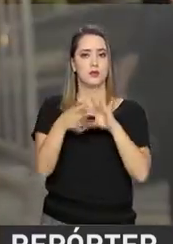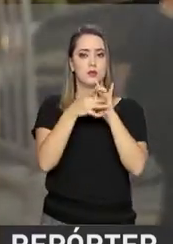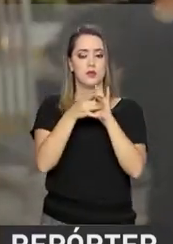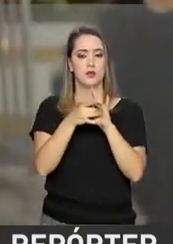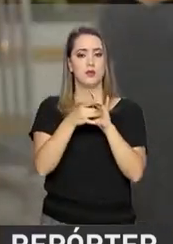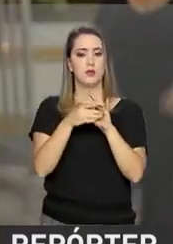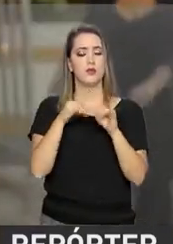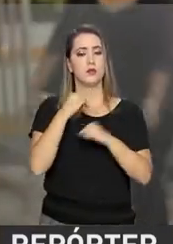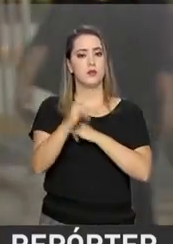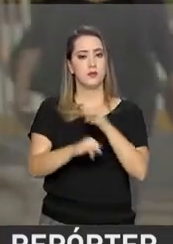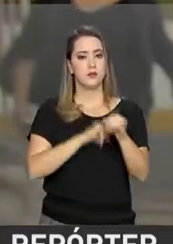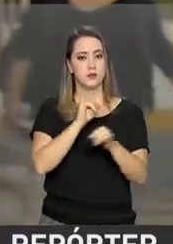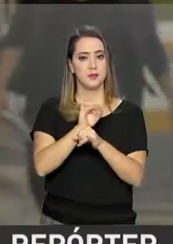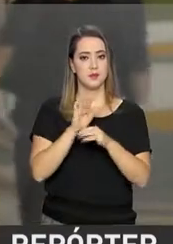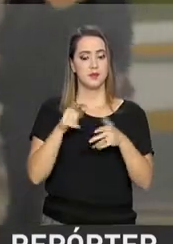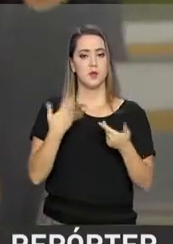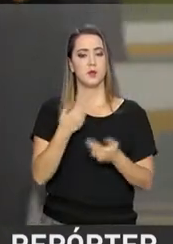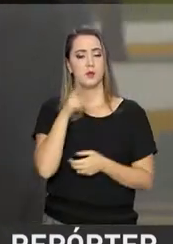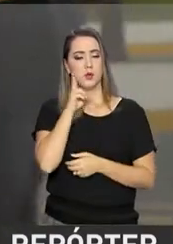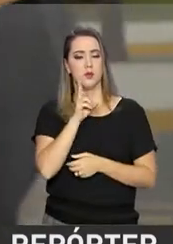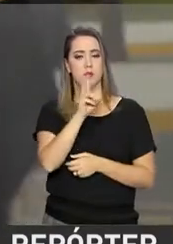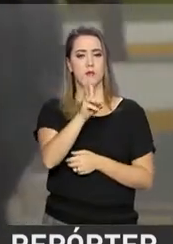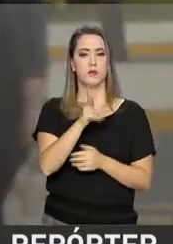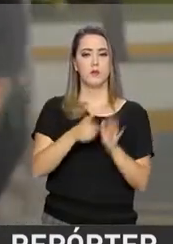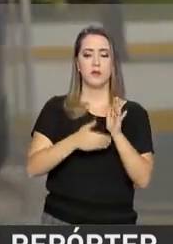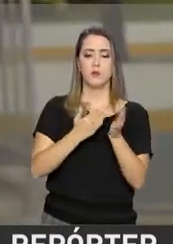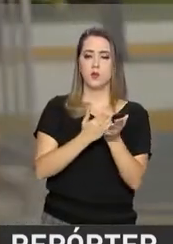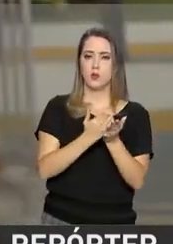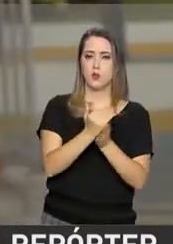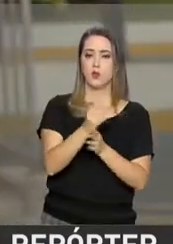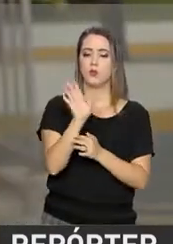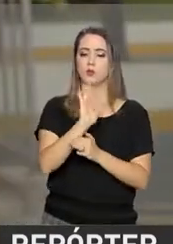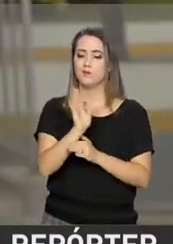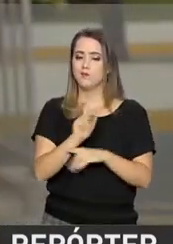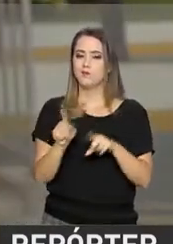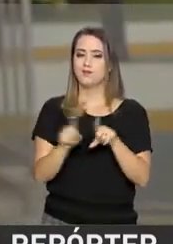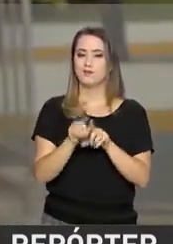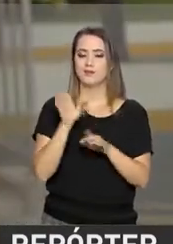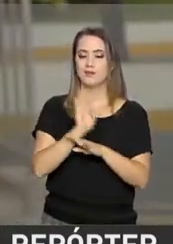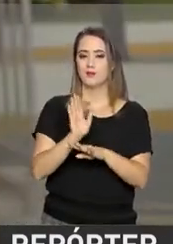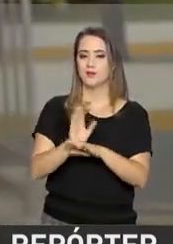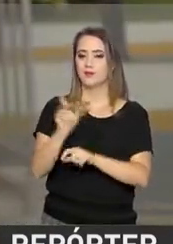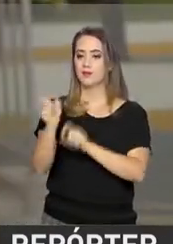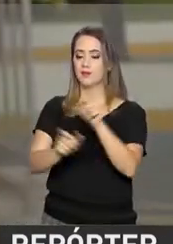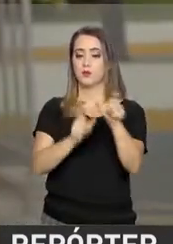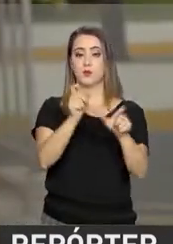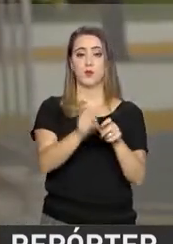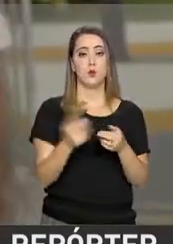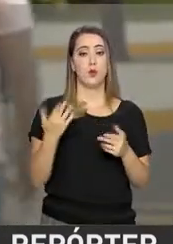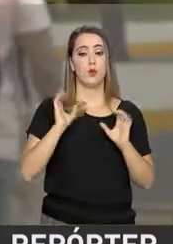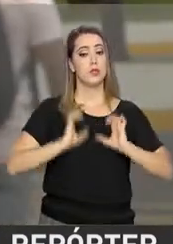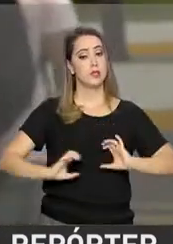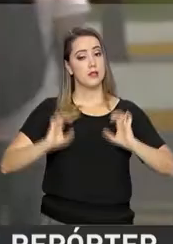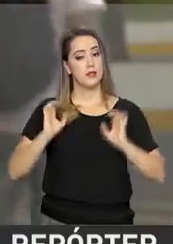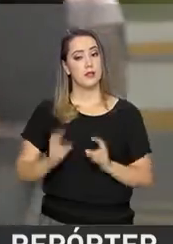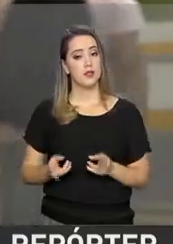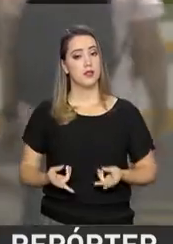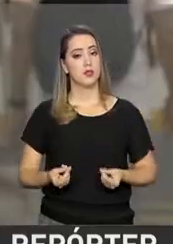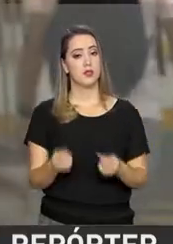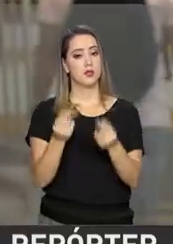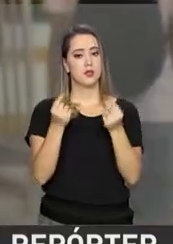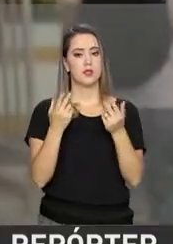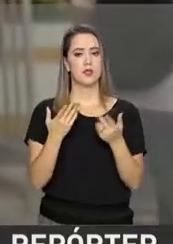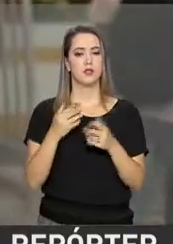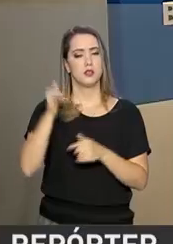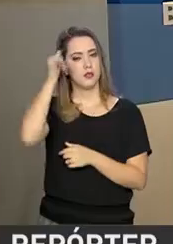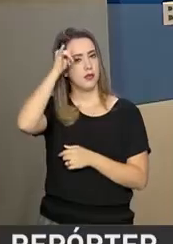na internet como este que assistimos no início da reportagem e ajudar a população atingirá cidadania financeira evitando